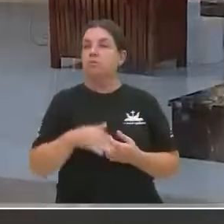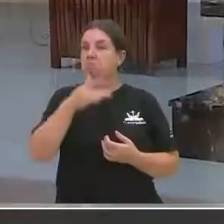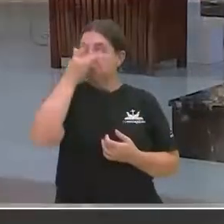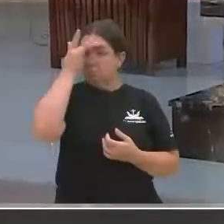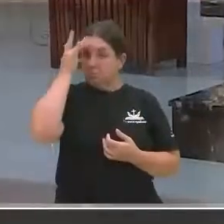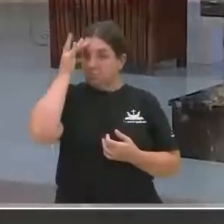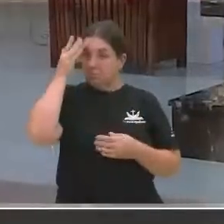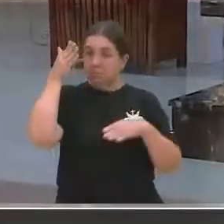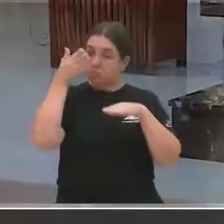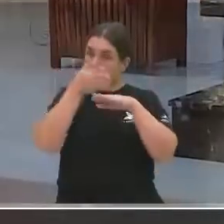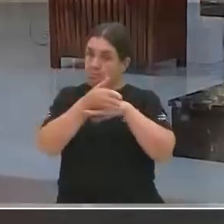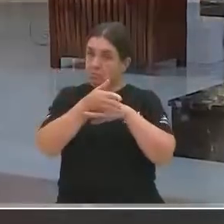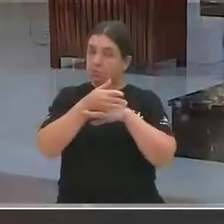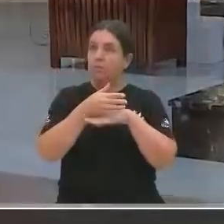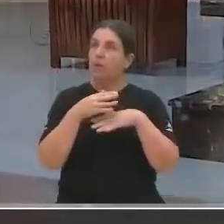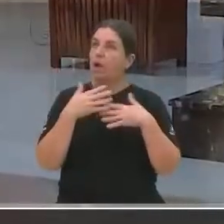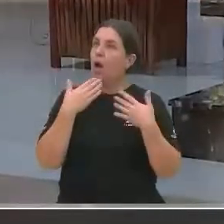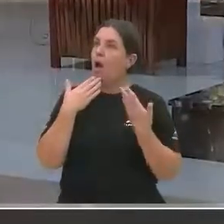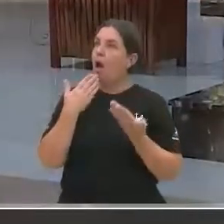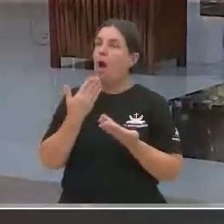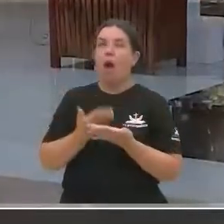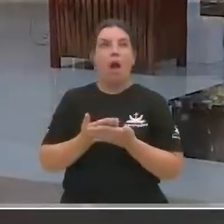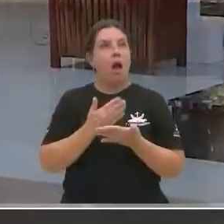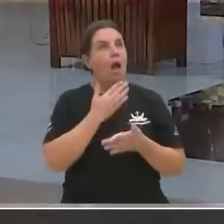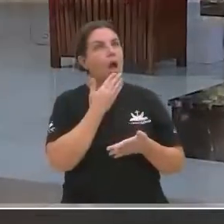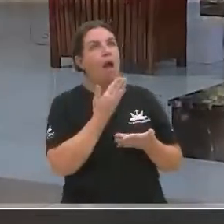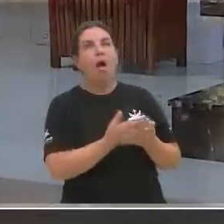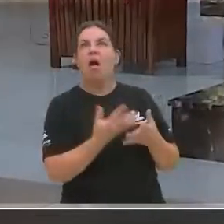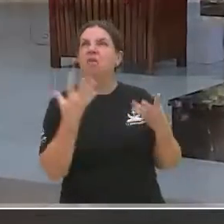entravam e ficavam maravilhadas